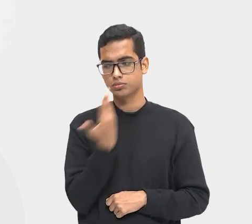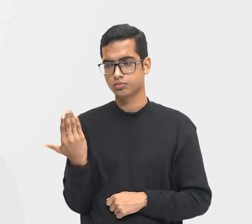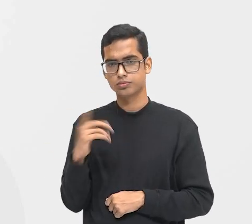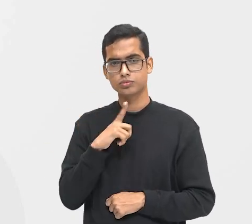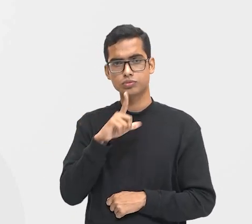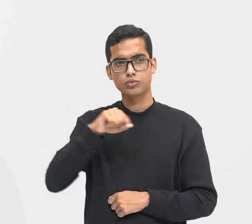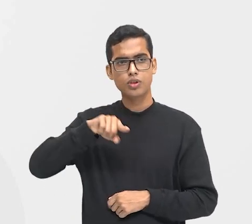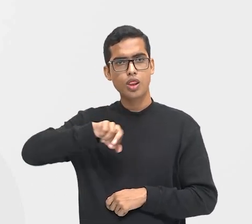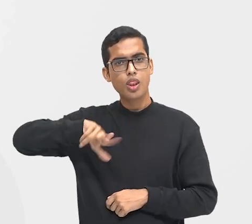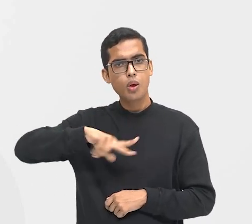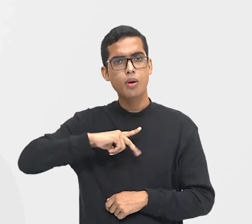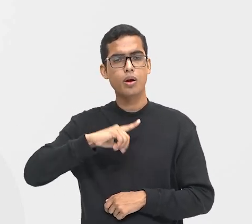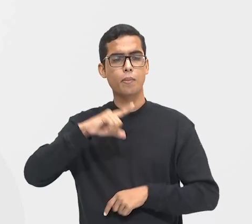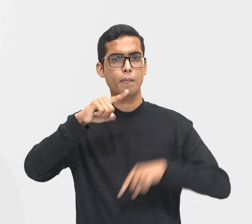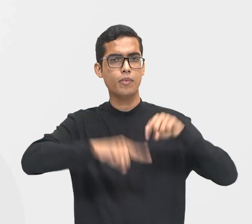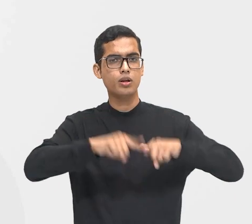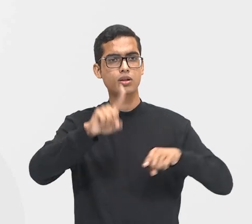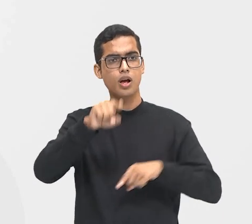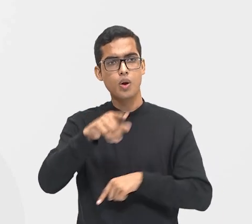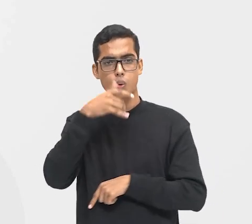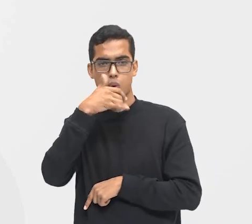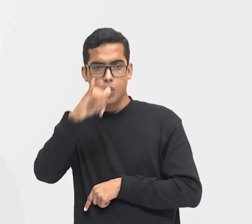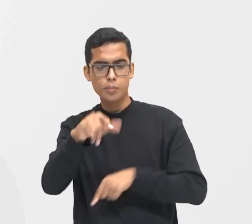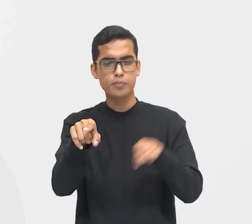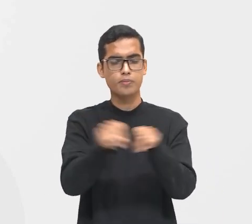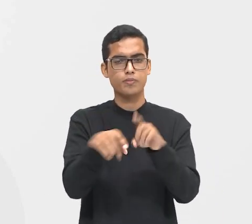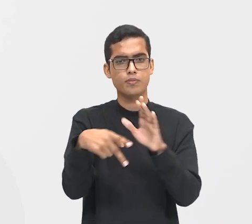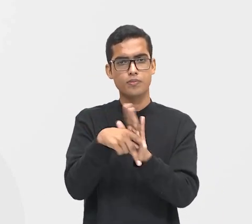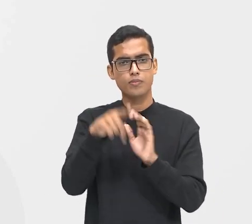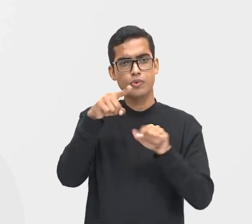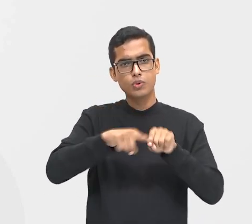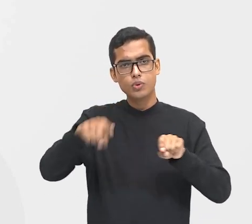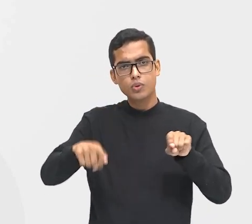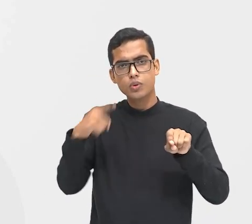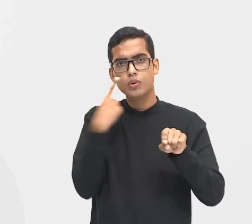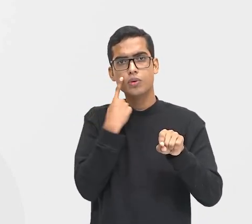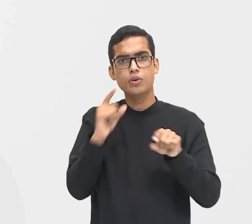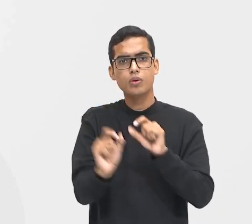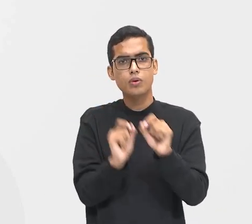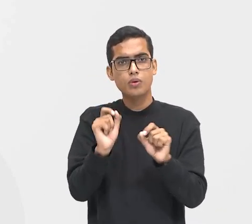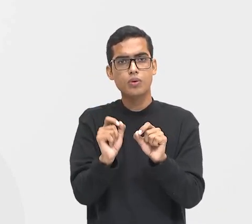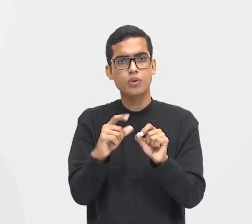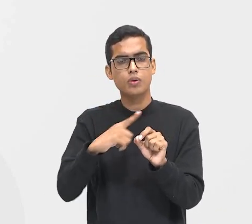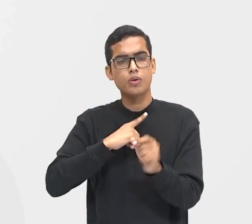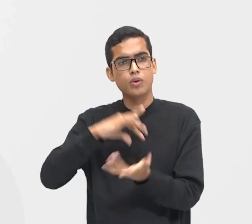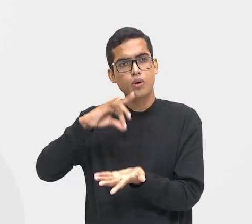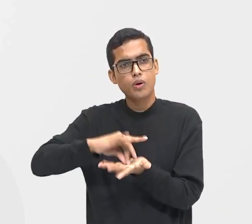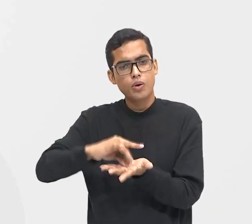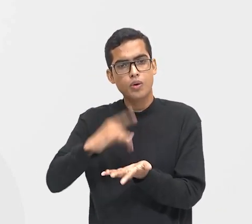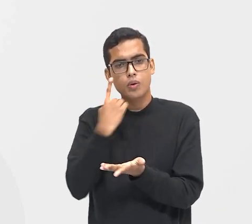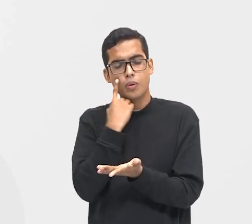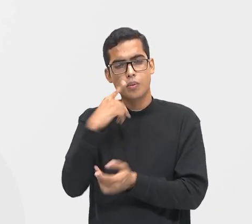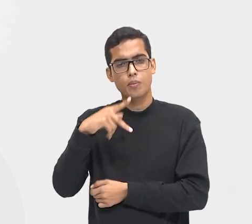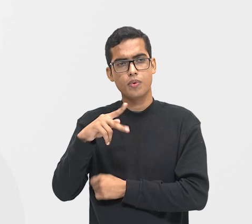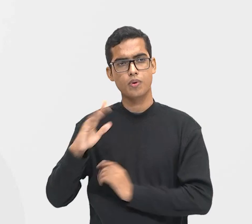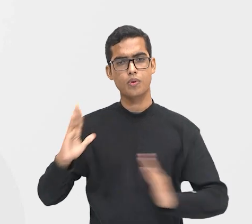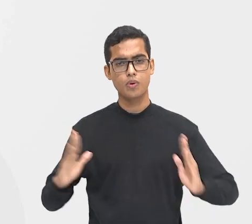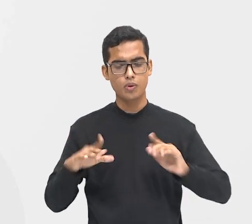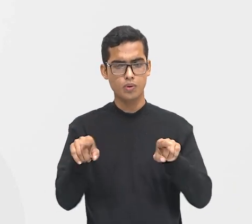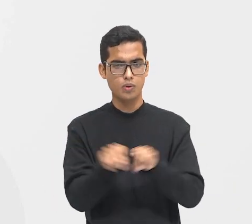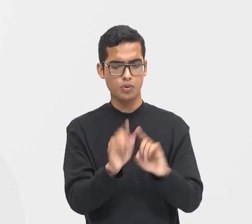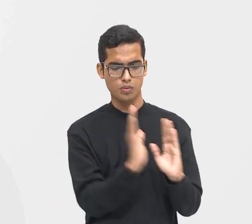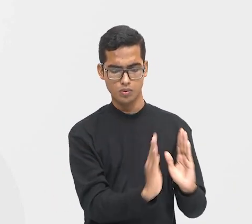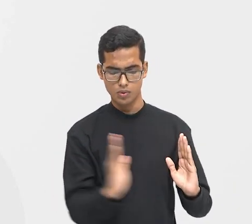energia, certo? Então, olha lá, as ondas, né, elas vão fazer o quê? Elas são essa perturbação periódica, elas vão formando ali